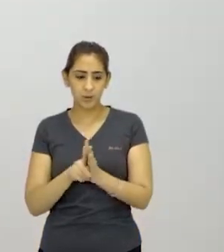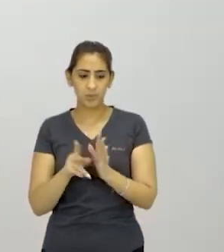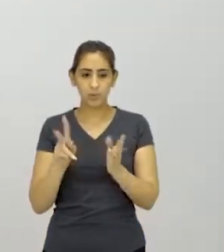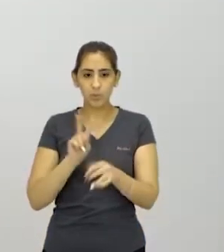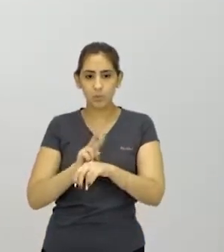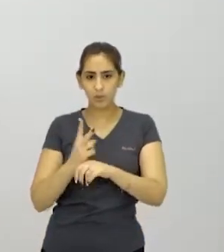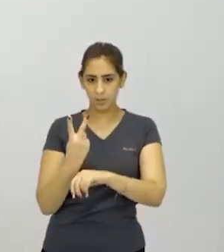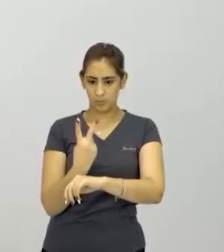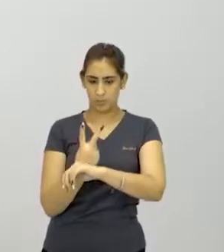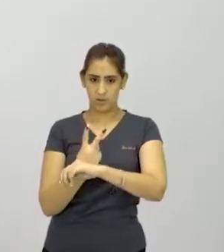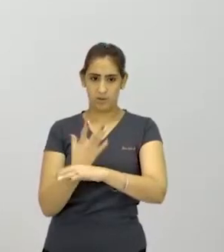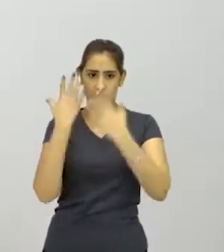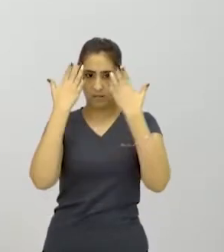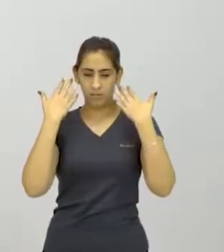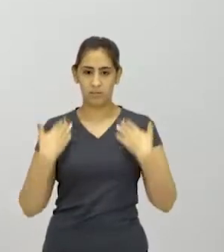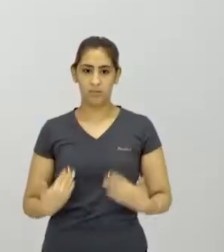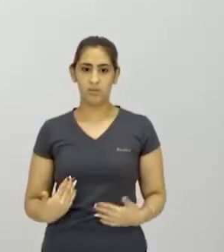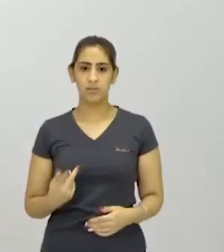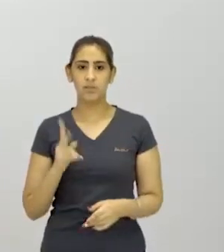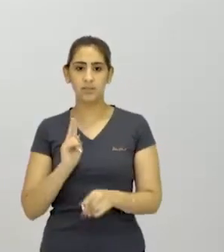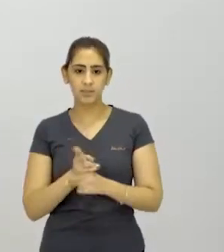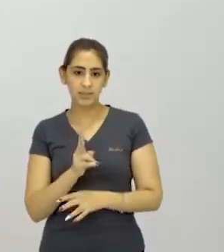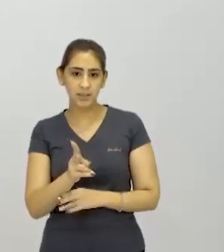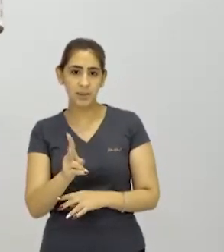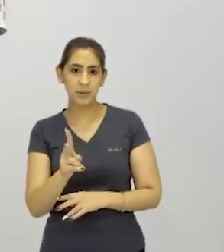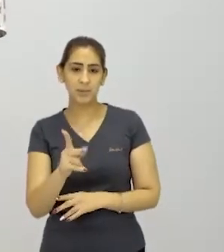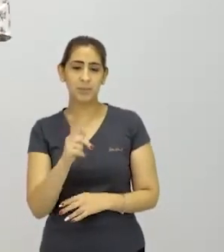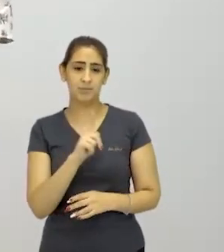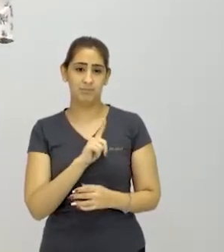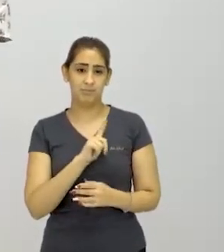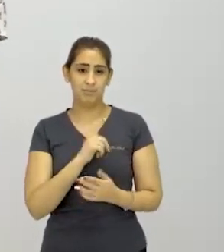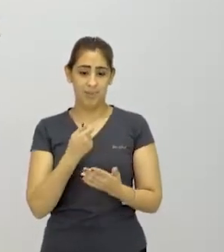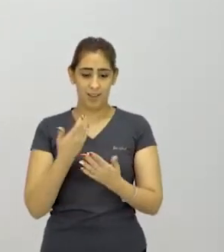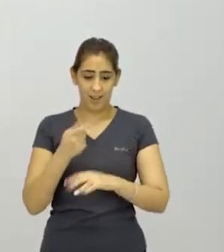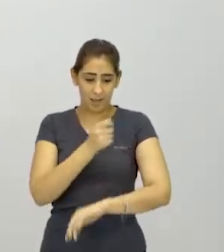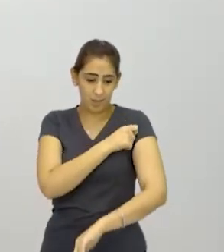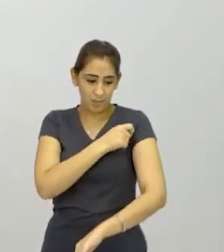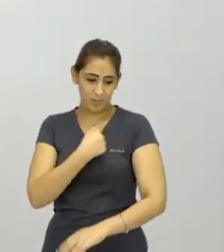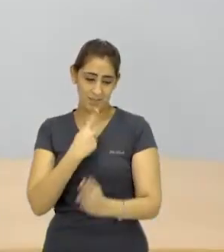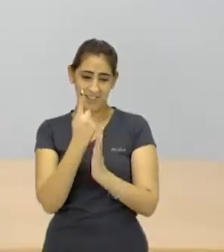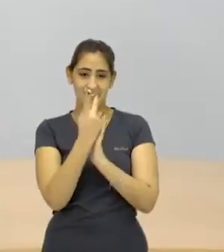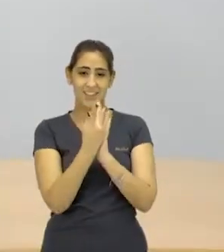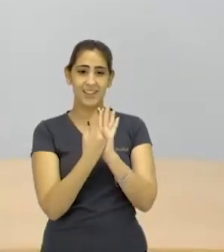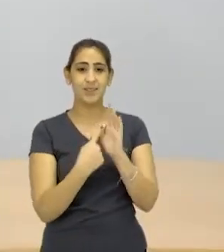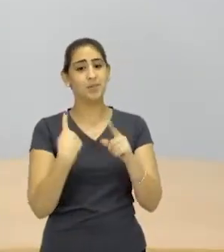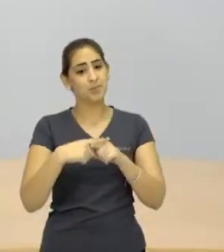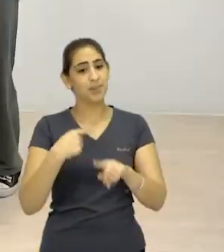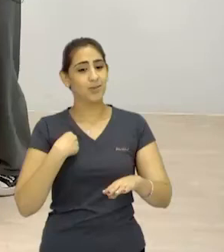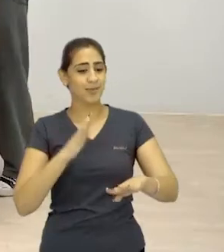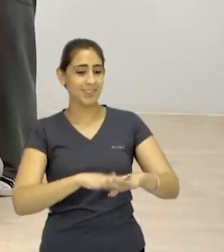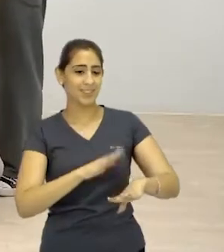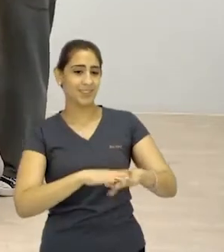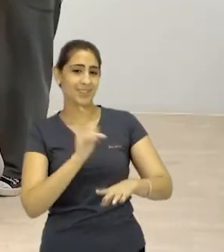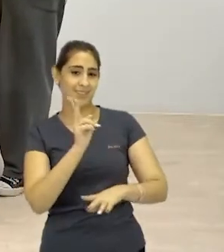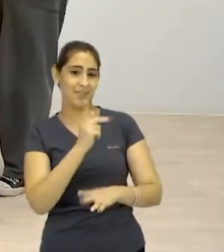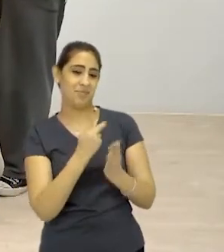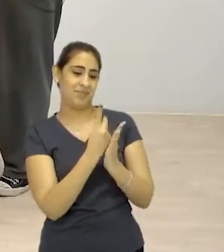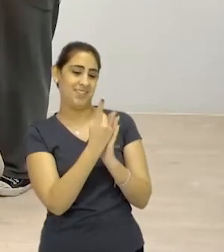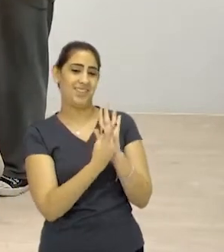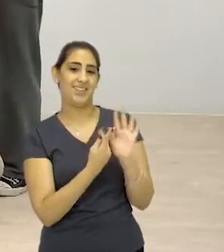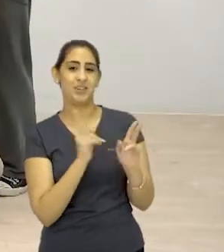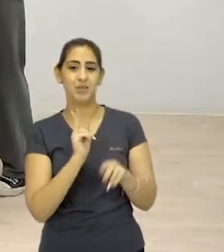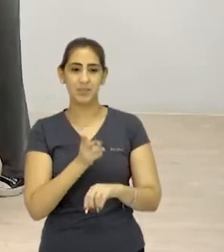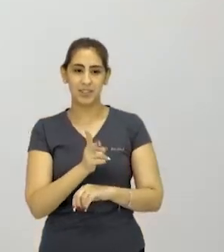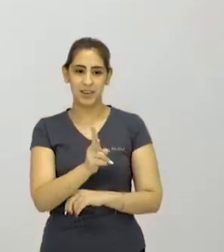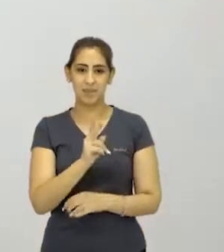entendi porque tem sempre os alunos me desenhando aí, porque eu sou fácil de desenhar, então. Eu acho que eu também, professor.